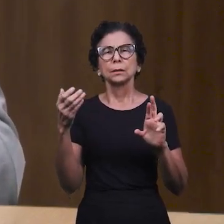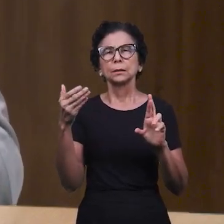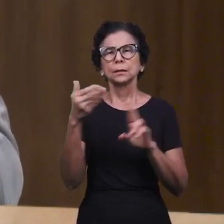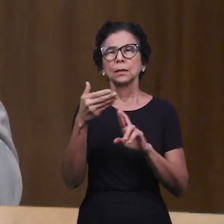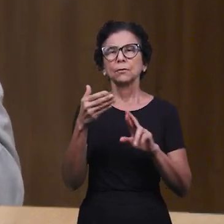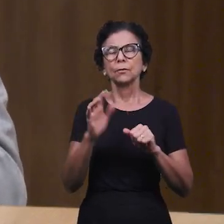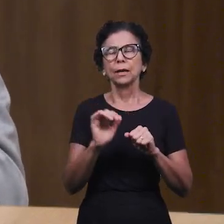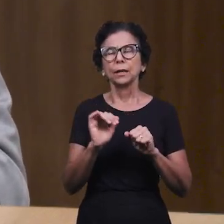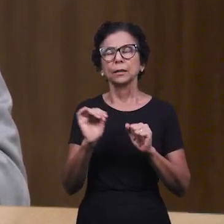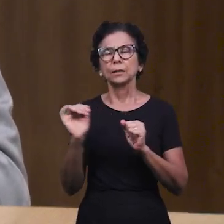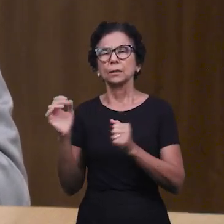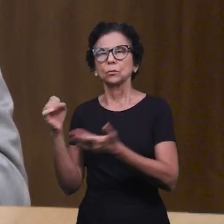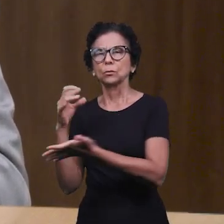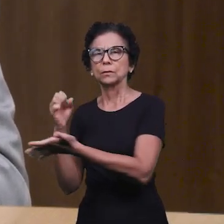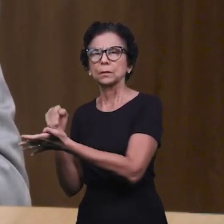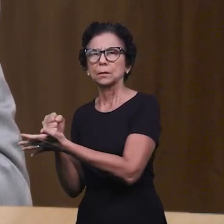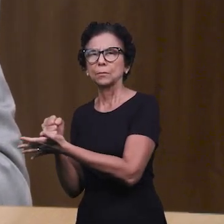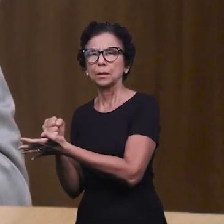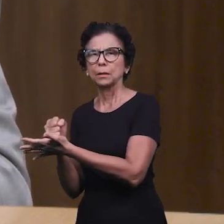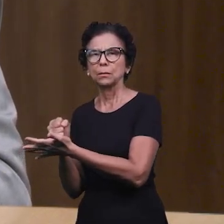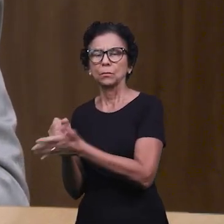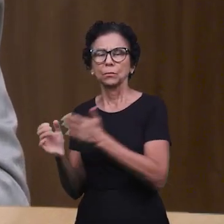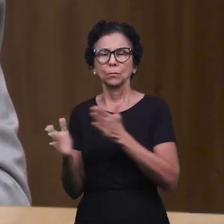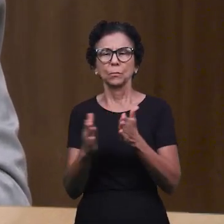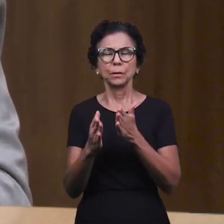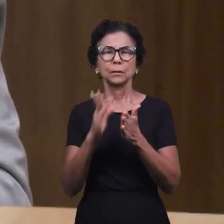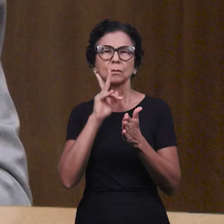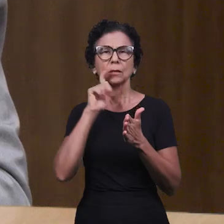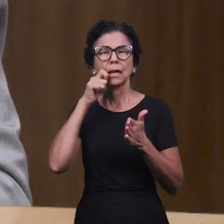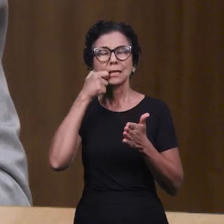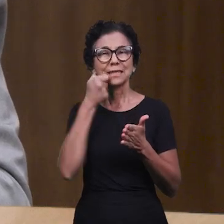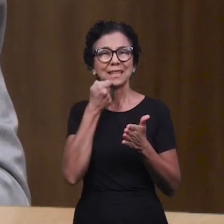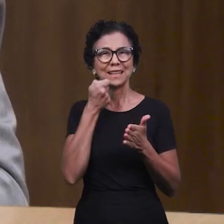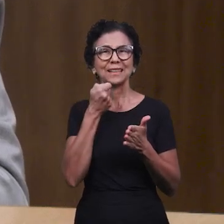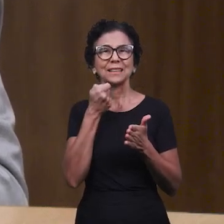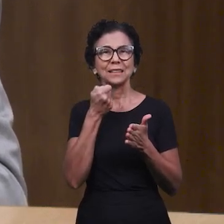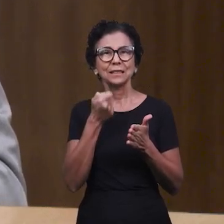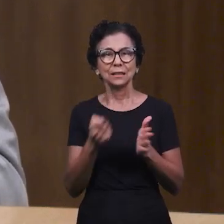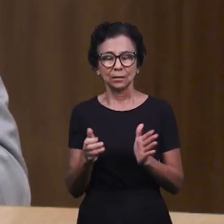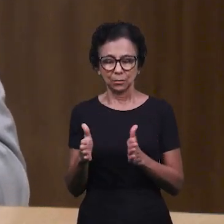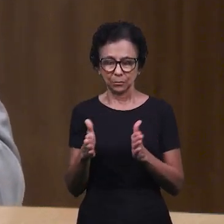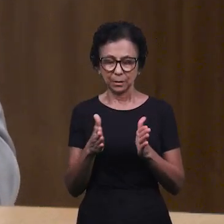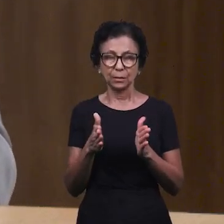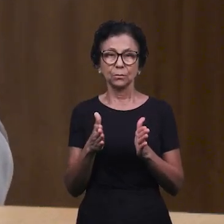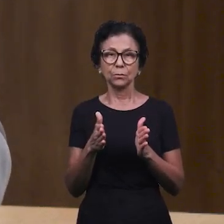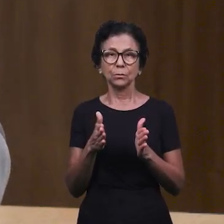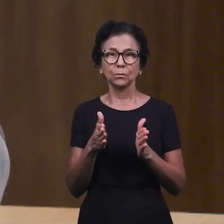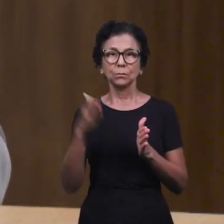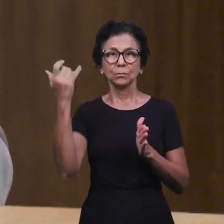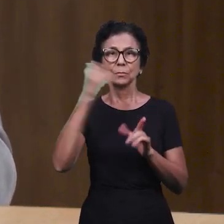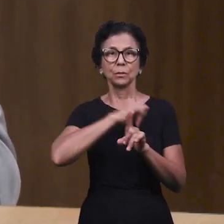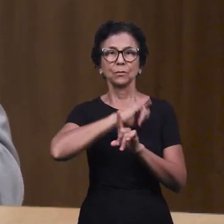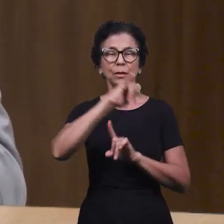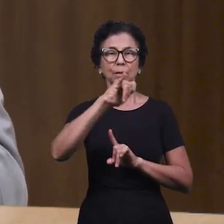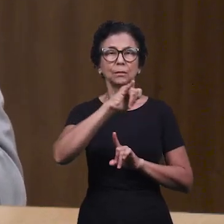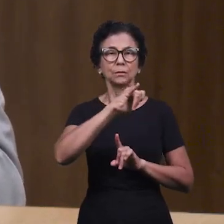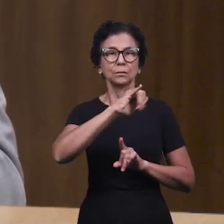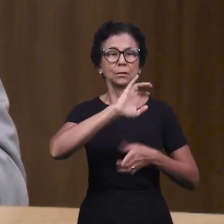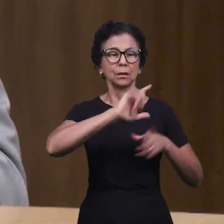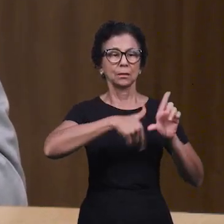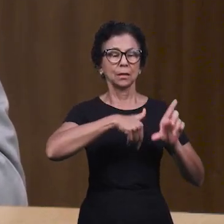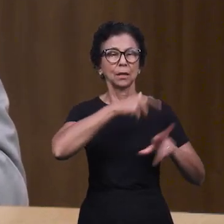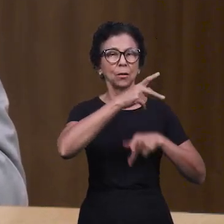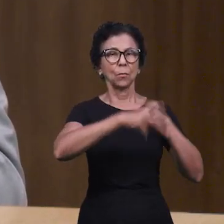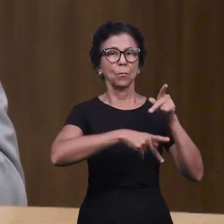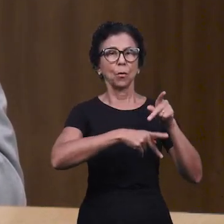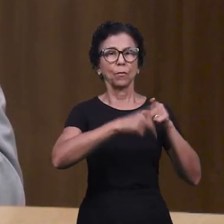discípulos, a Páscoa acontece exatamente para marcar o tempo profético da saída do Egito, né? Então, você